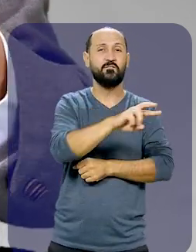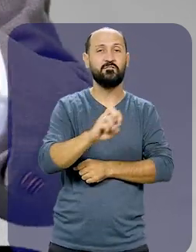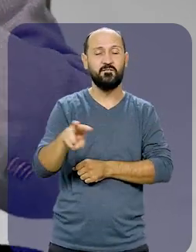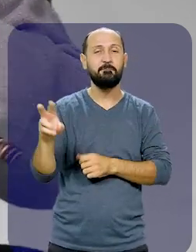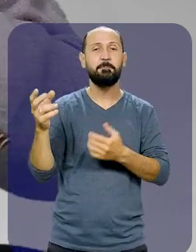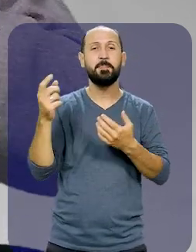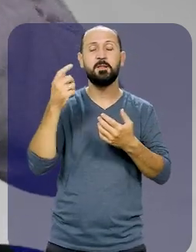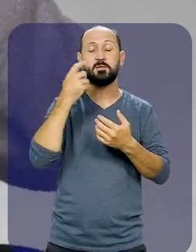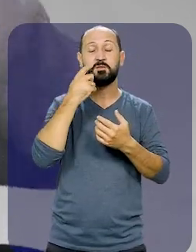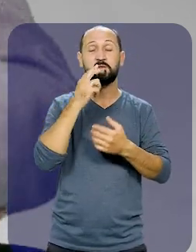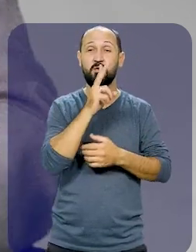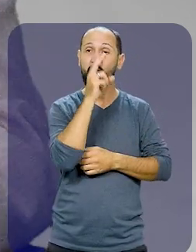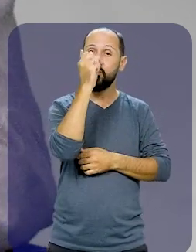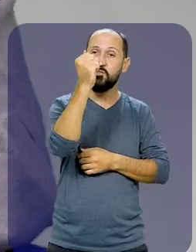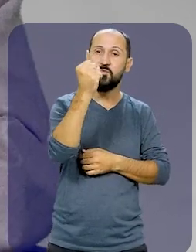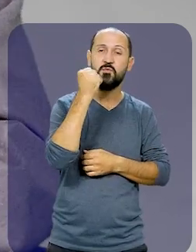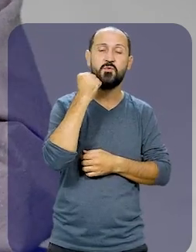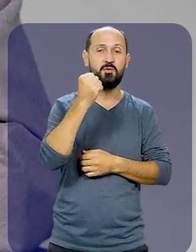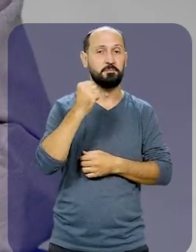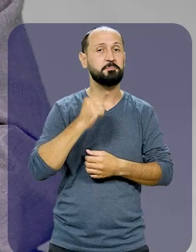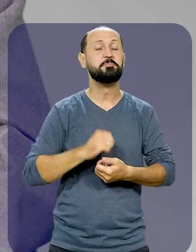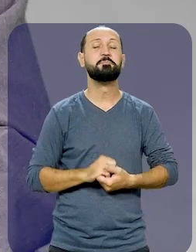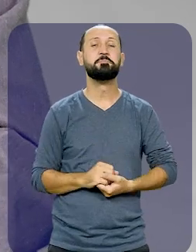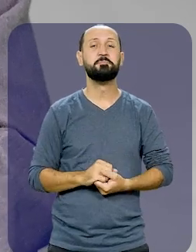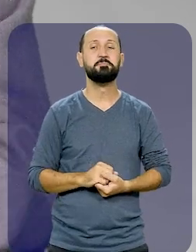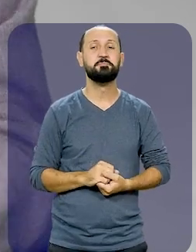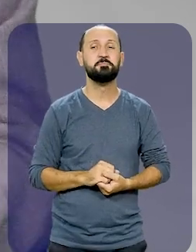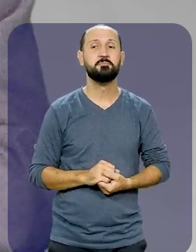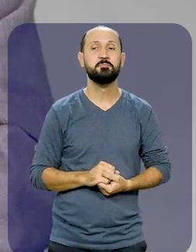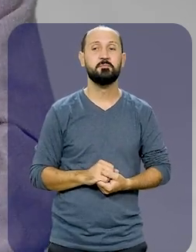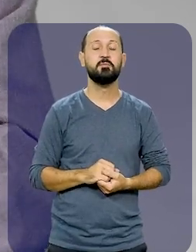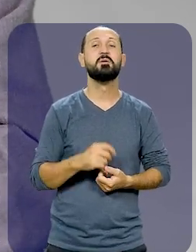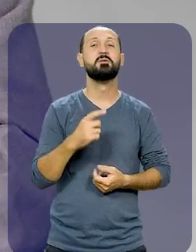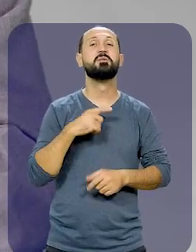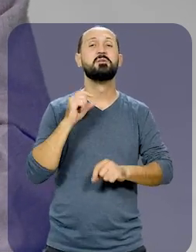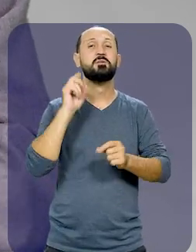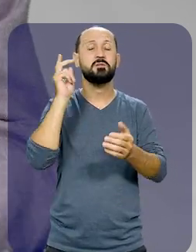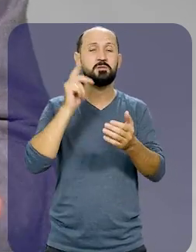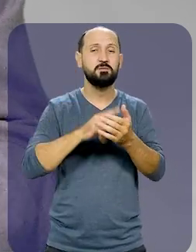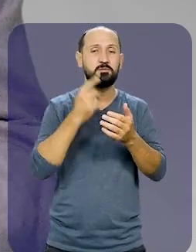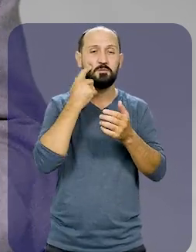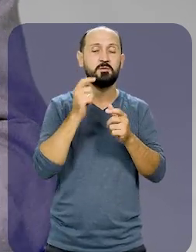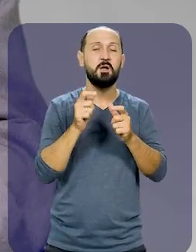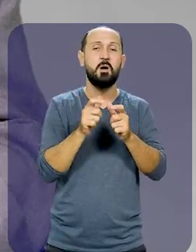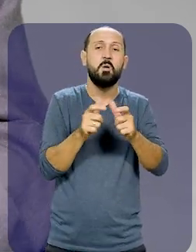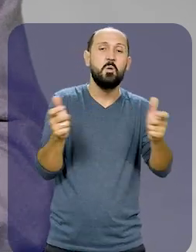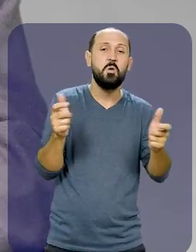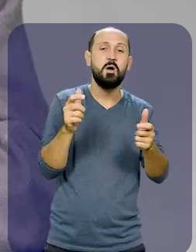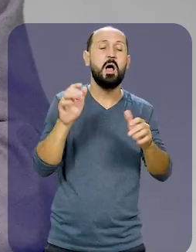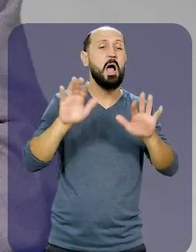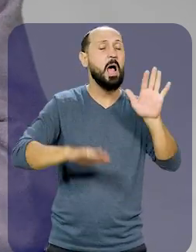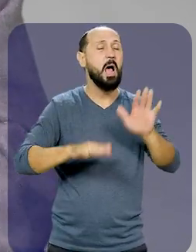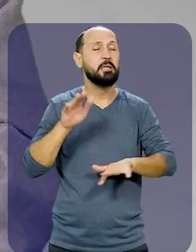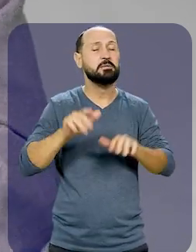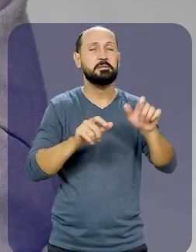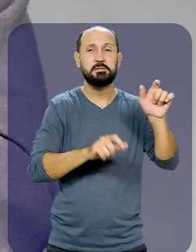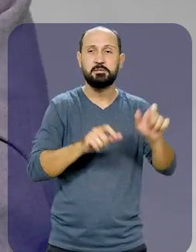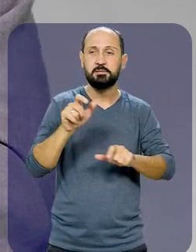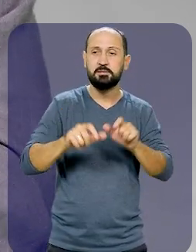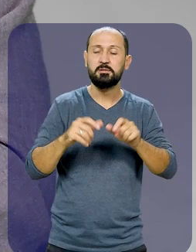vírus. Então a agressão viral foi muito maior. E aí levou mesmo a uma superlotação. As